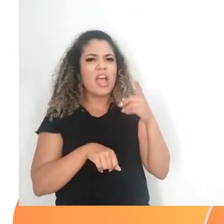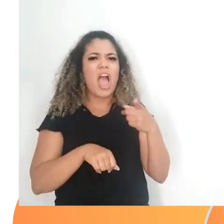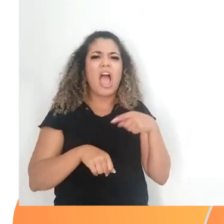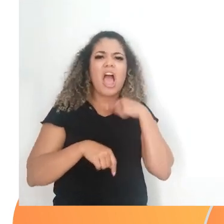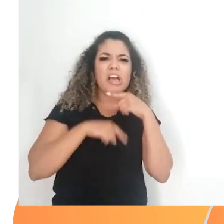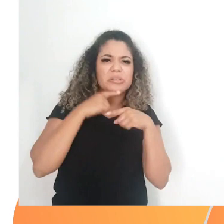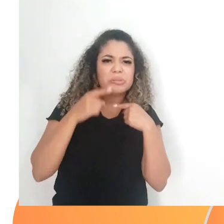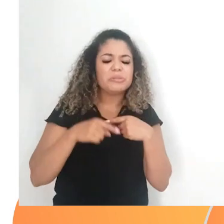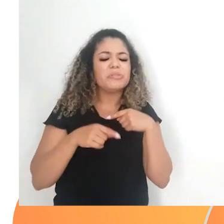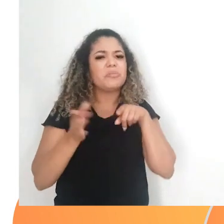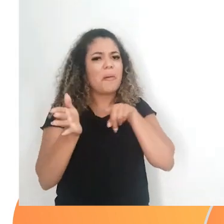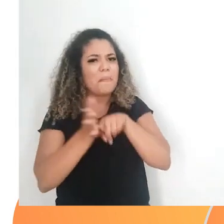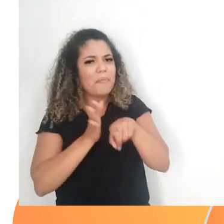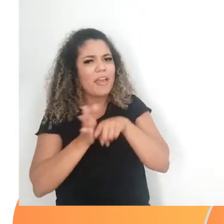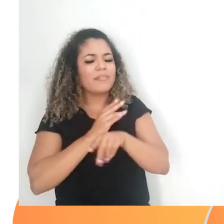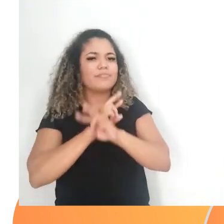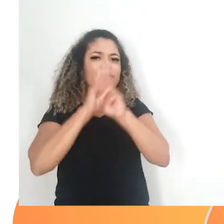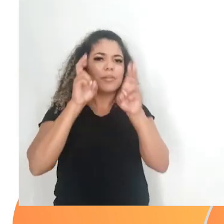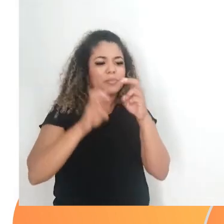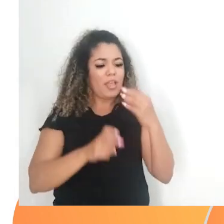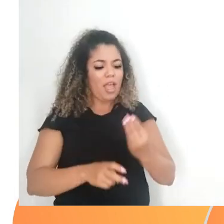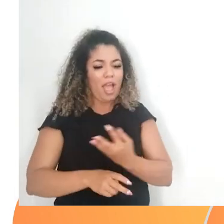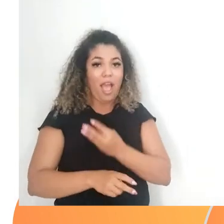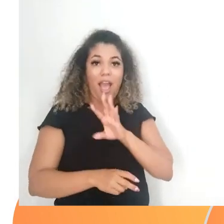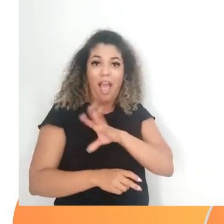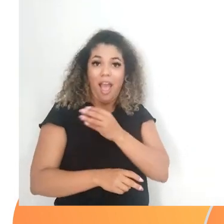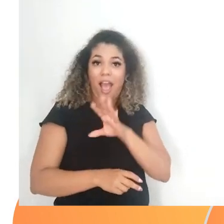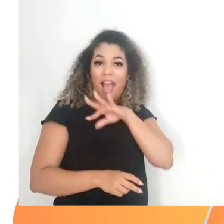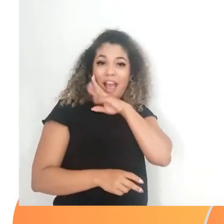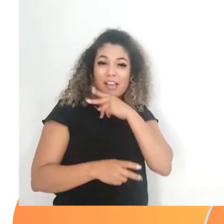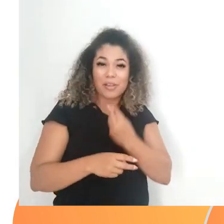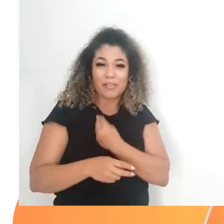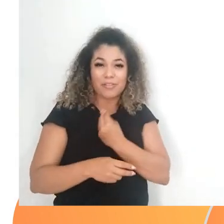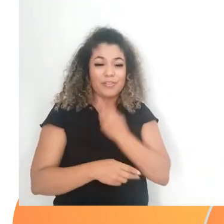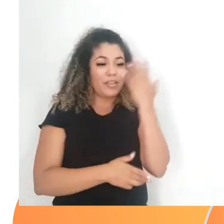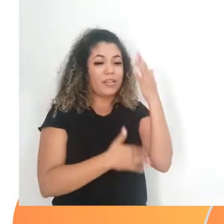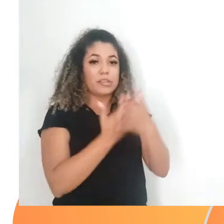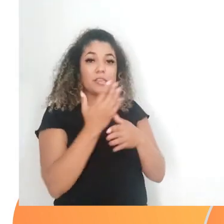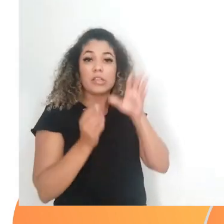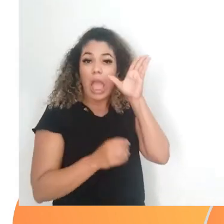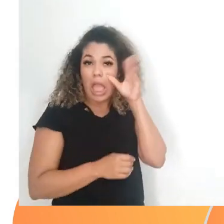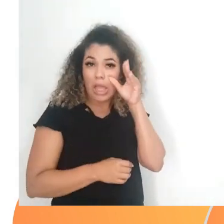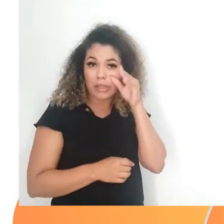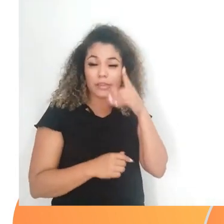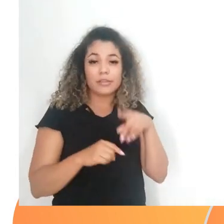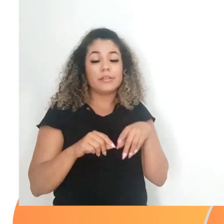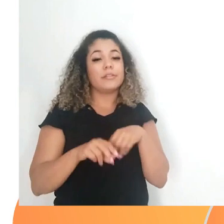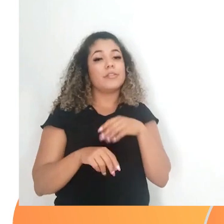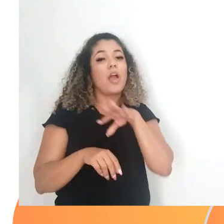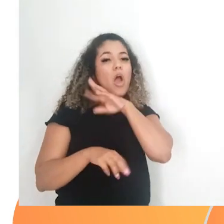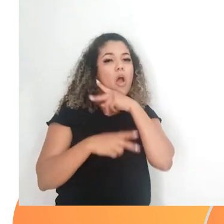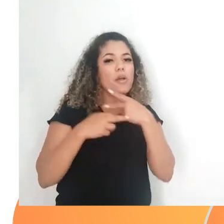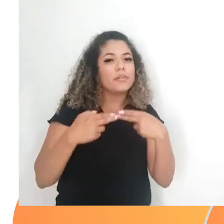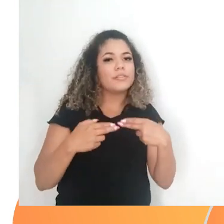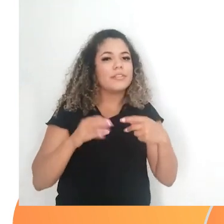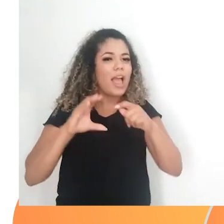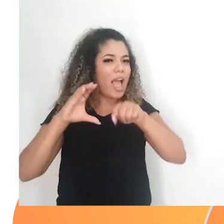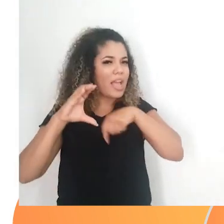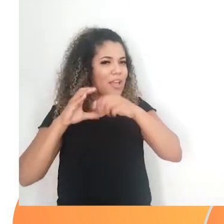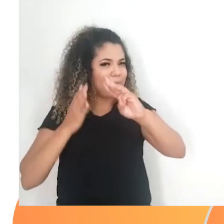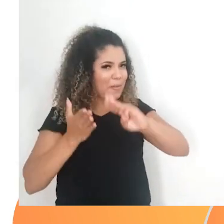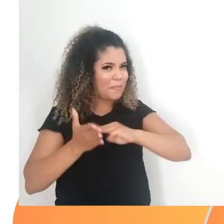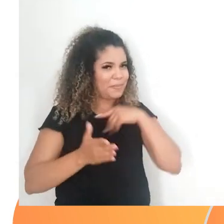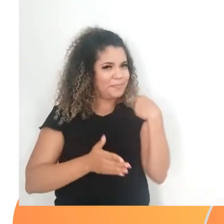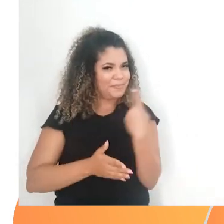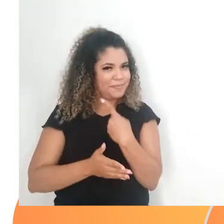tire dúvidas com ele sobre os animais arbóreos e se você tiver alguma curiosidade sobre esses animais, grave um